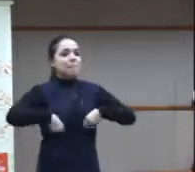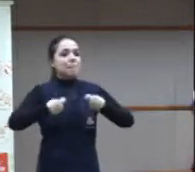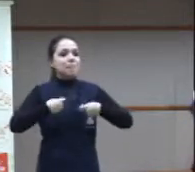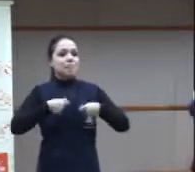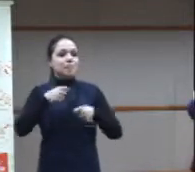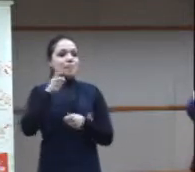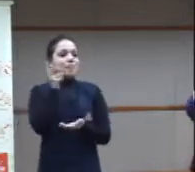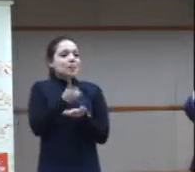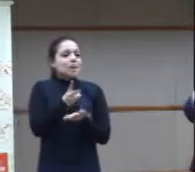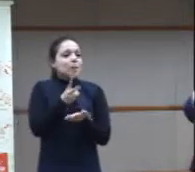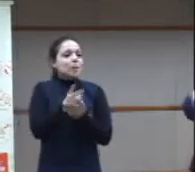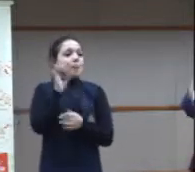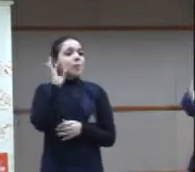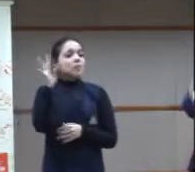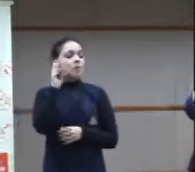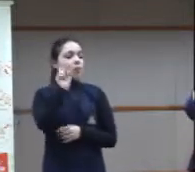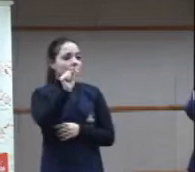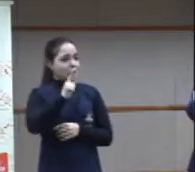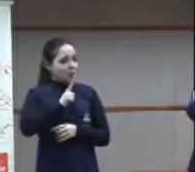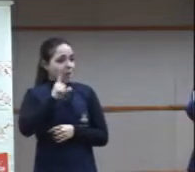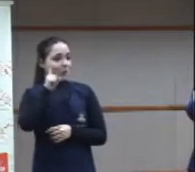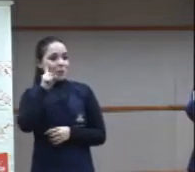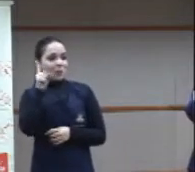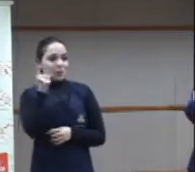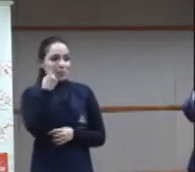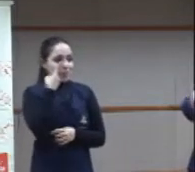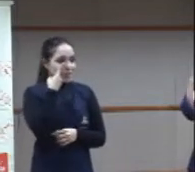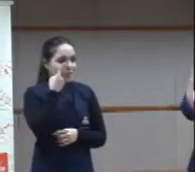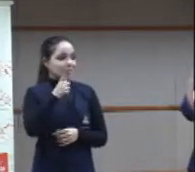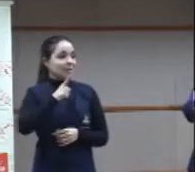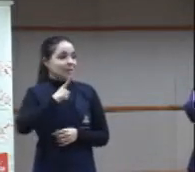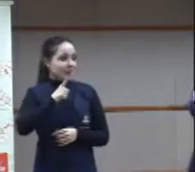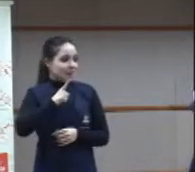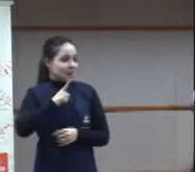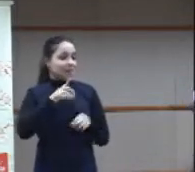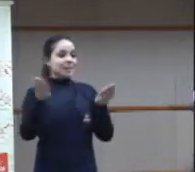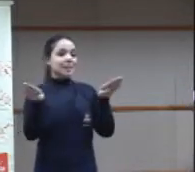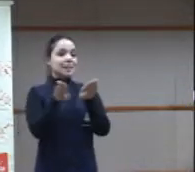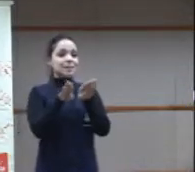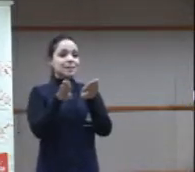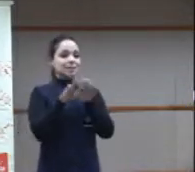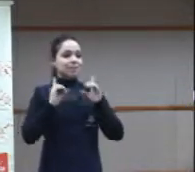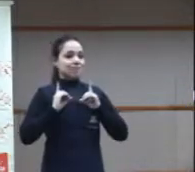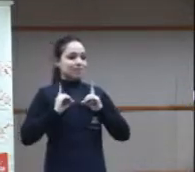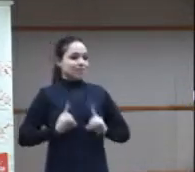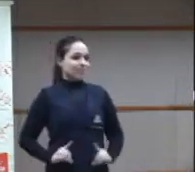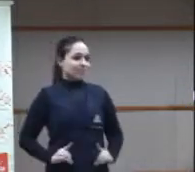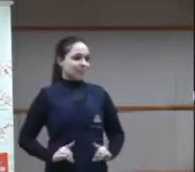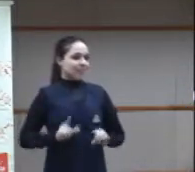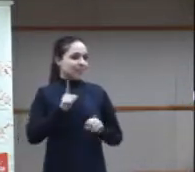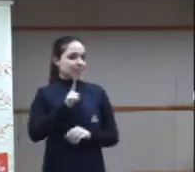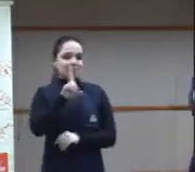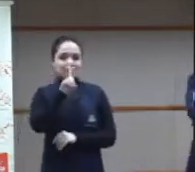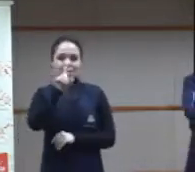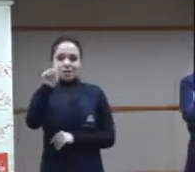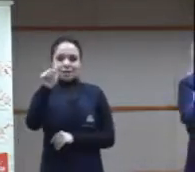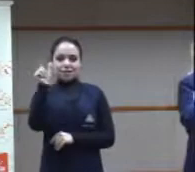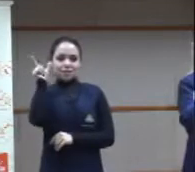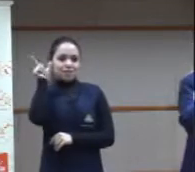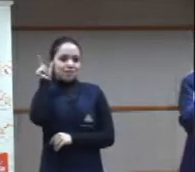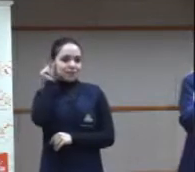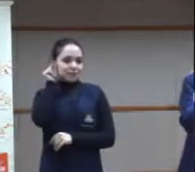de lembrarmos que existem surdos cegos e que existem pessoas com deficiência auditiva,